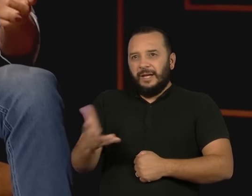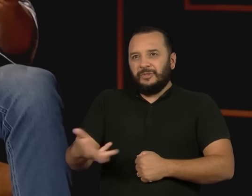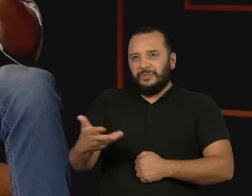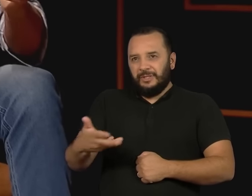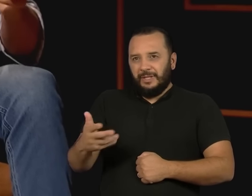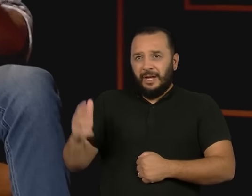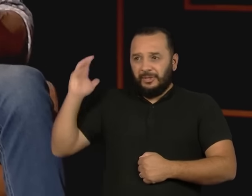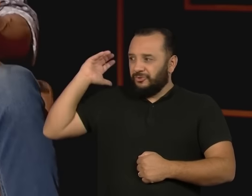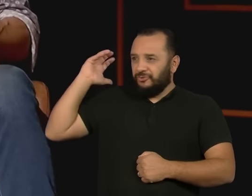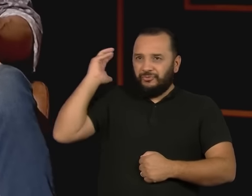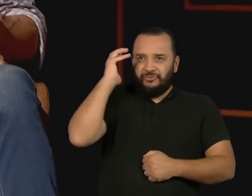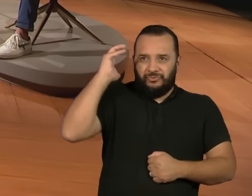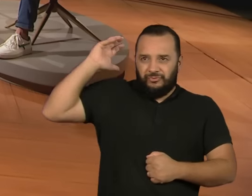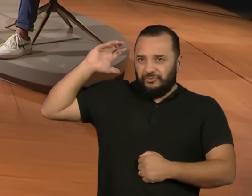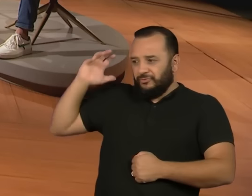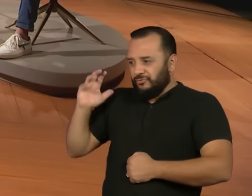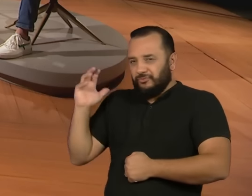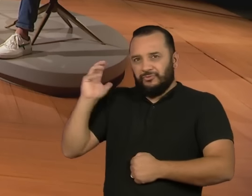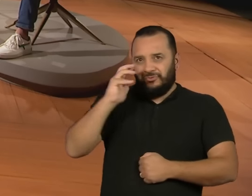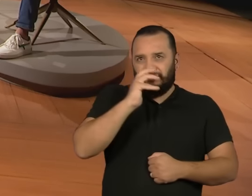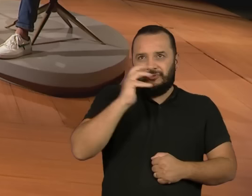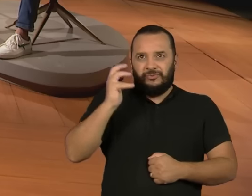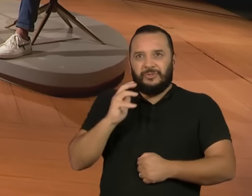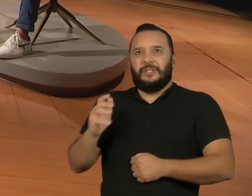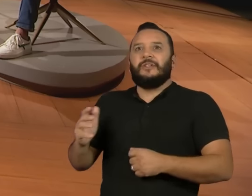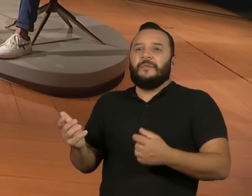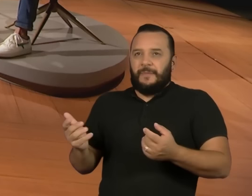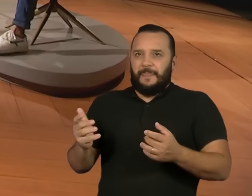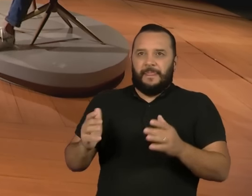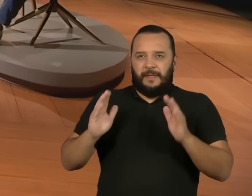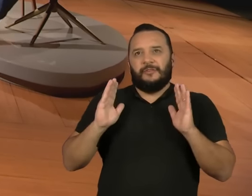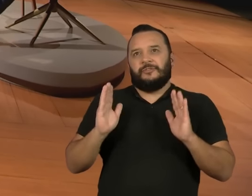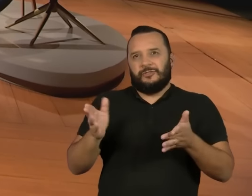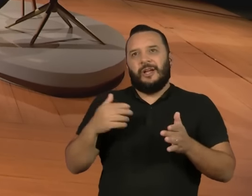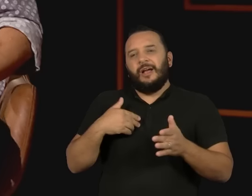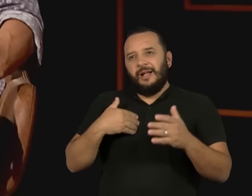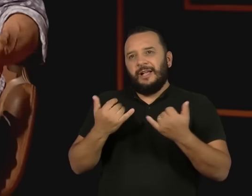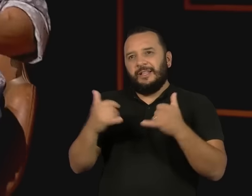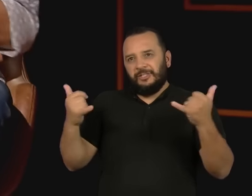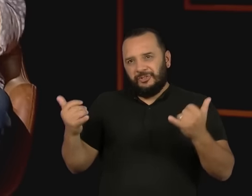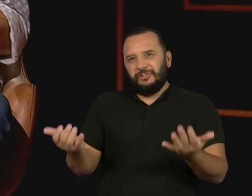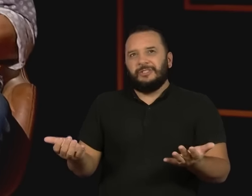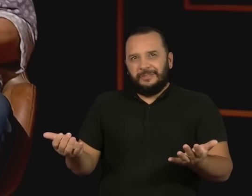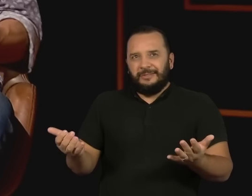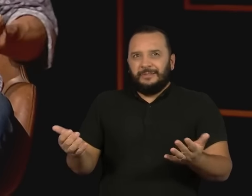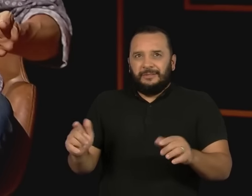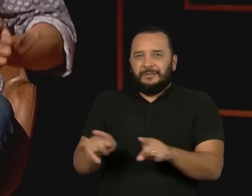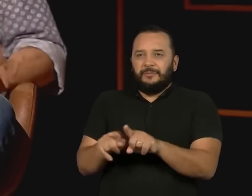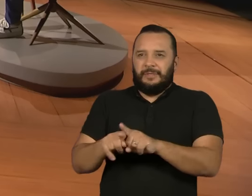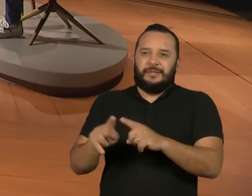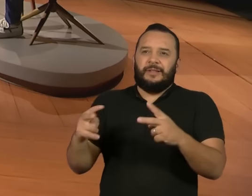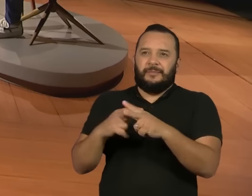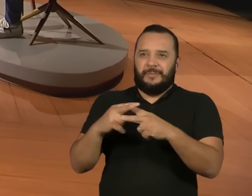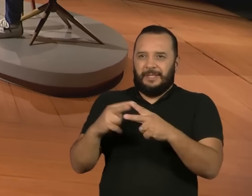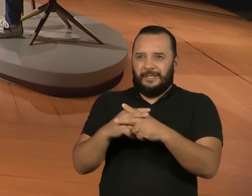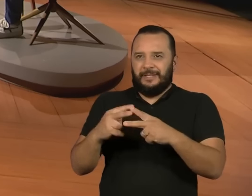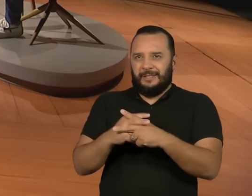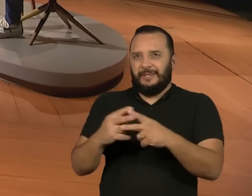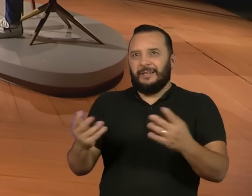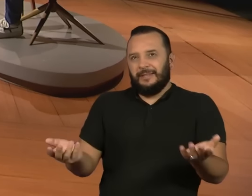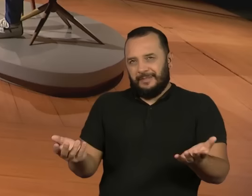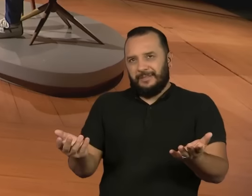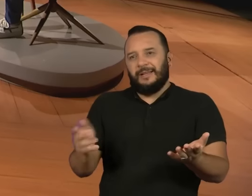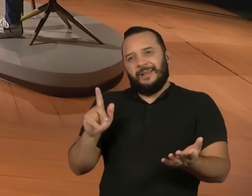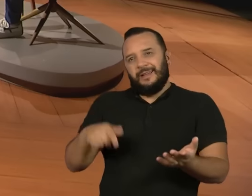agilidade, uma câmera na mão, uma câmera nervosa, que dá uma energia para a cena, que é a energia da briga mesmo.